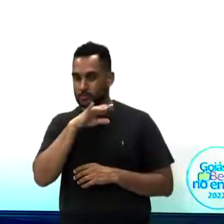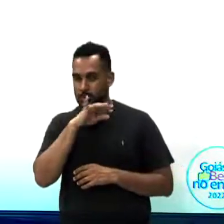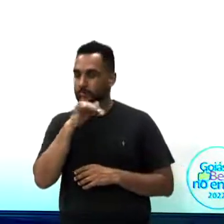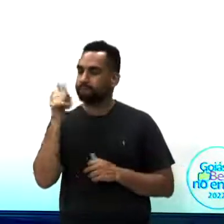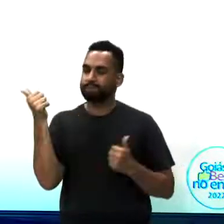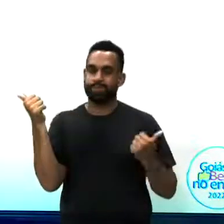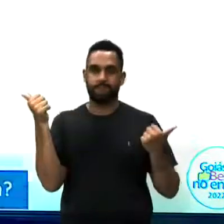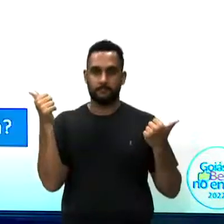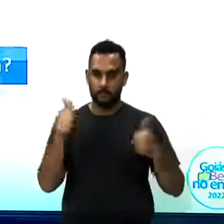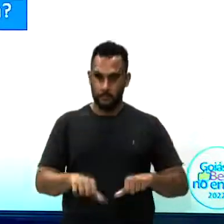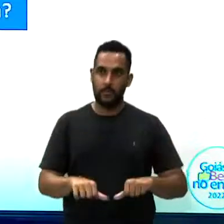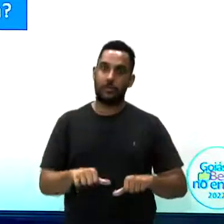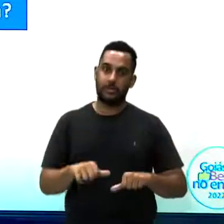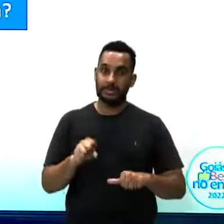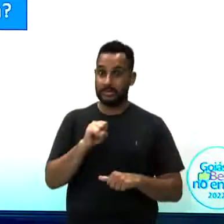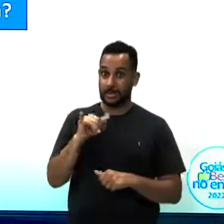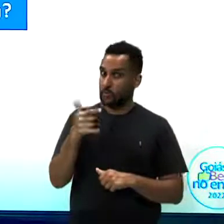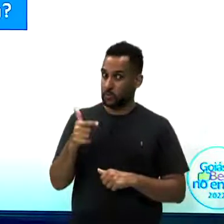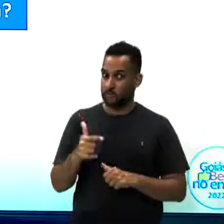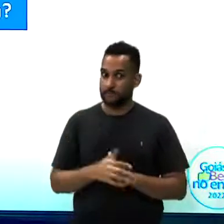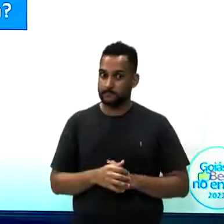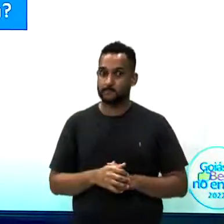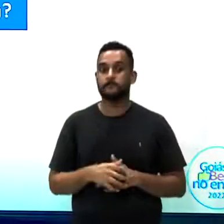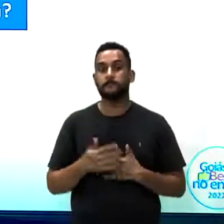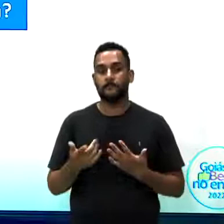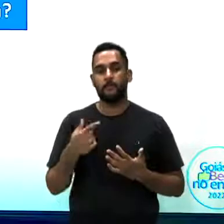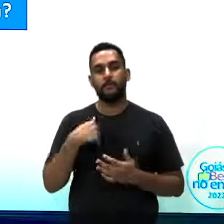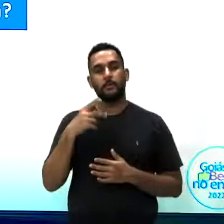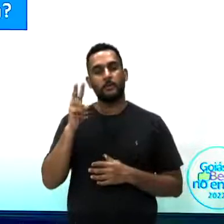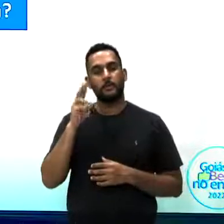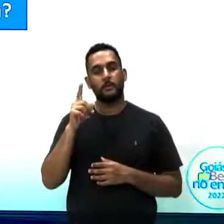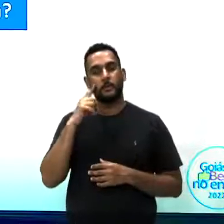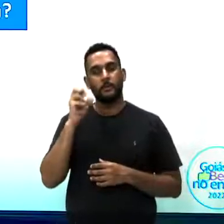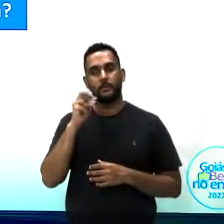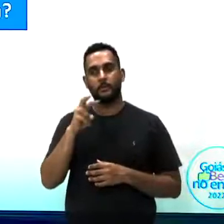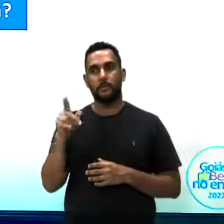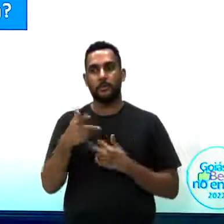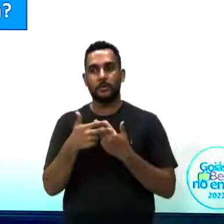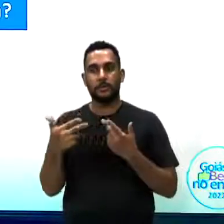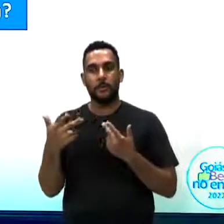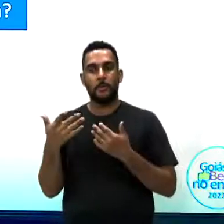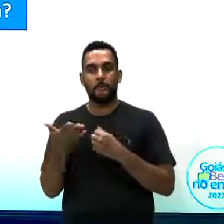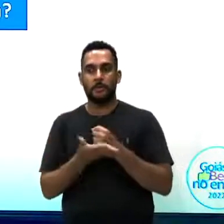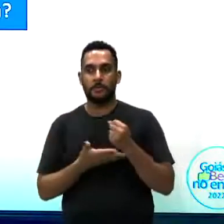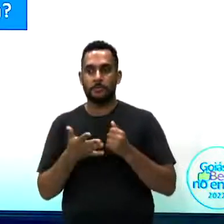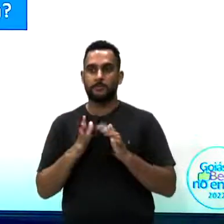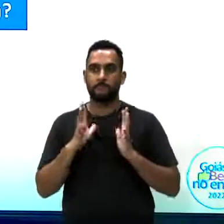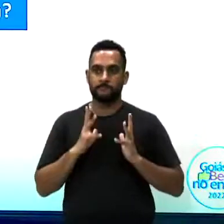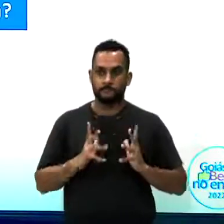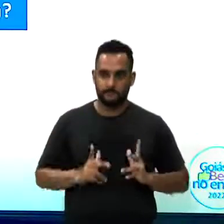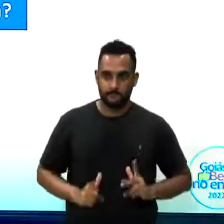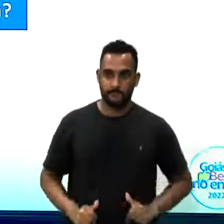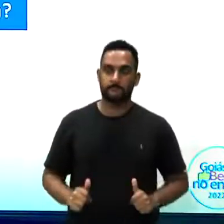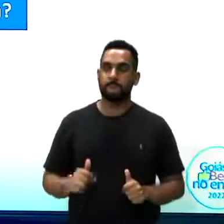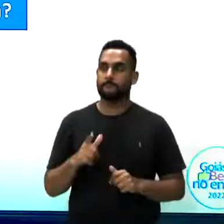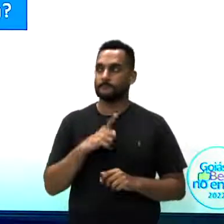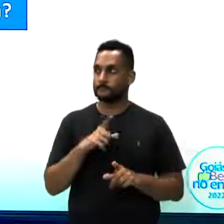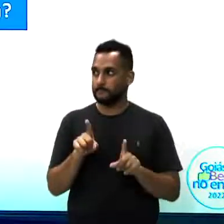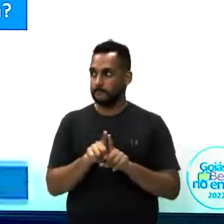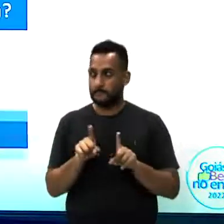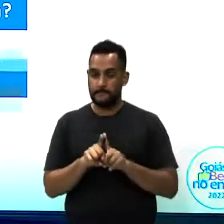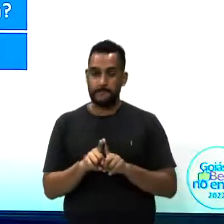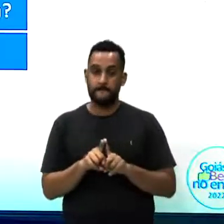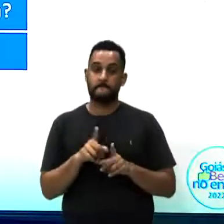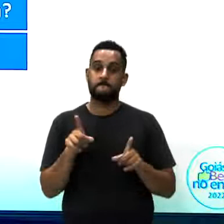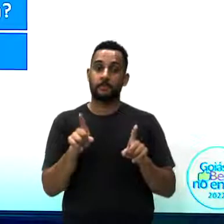Falta de saneamento básico, a gente vai ver essa dificuldade. Inclusive, atualmente, a gente vai ver essa questão da privatização da água, tá? E